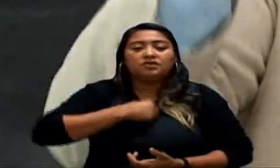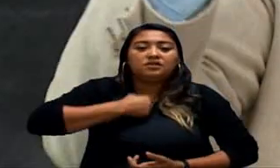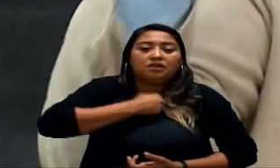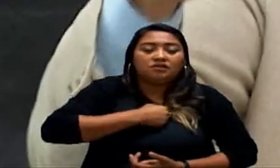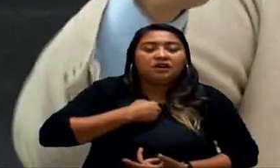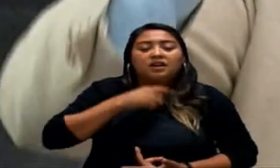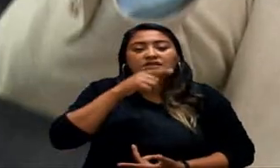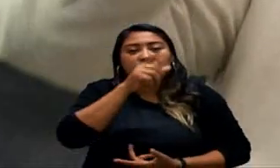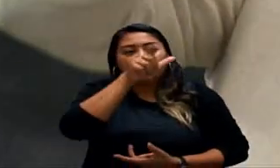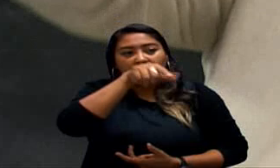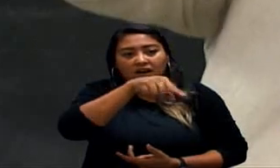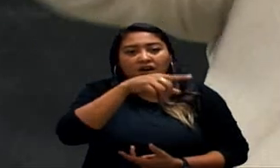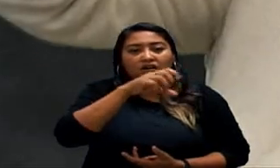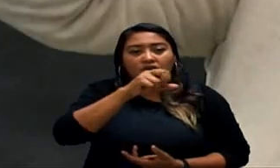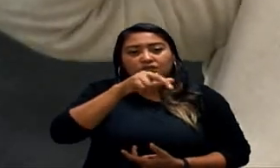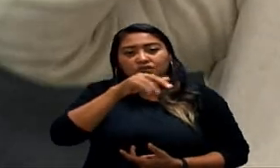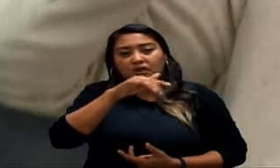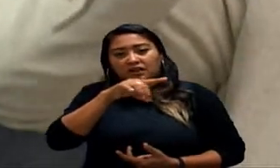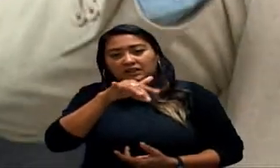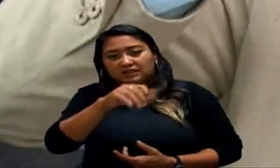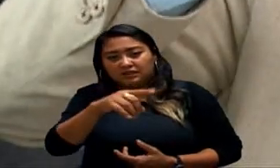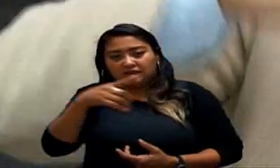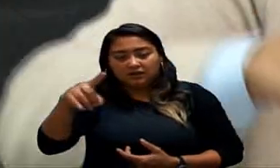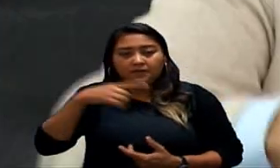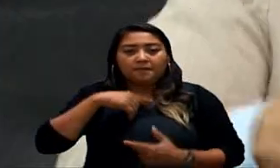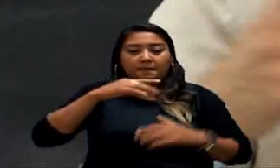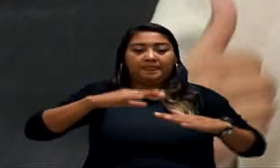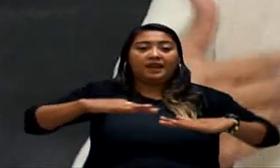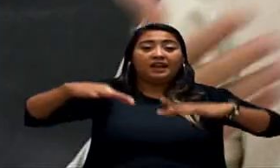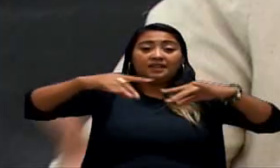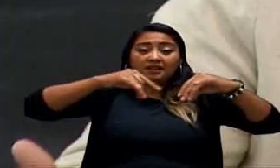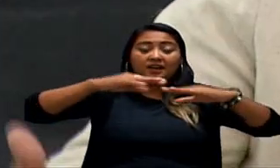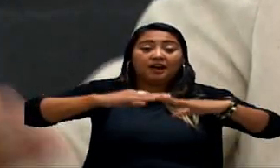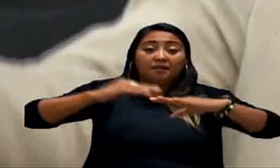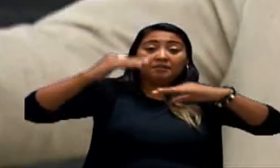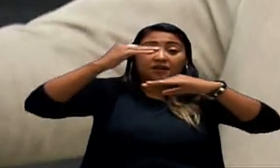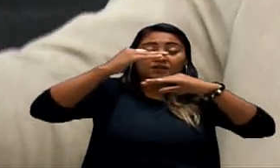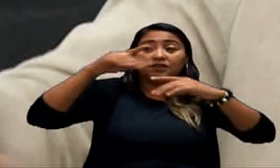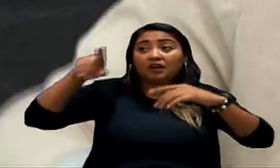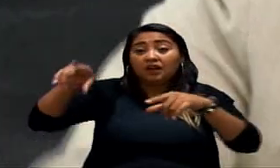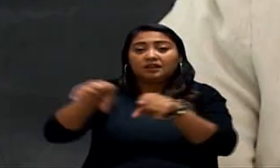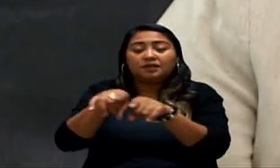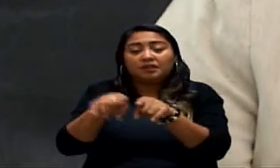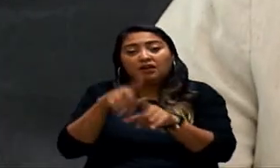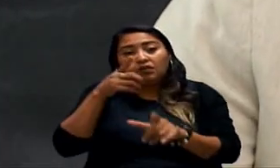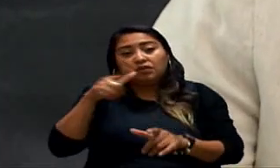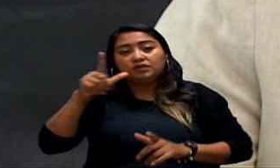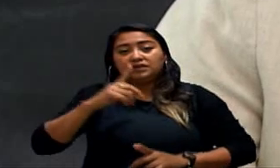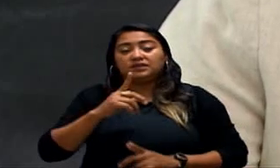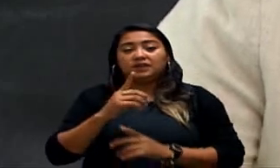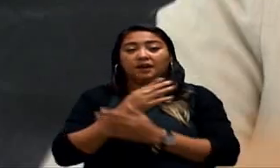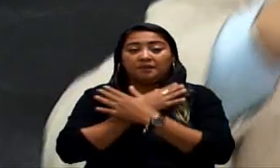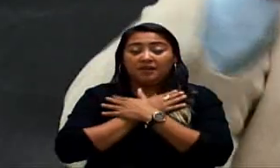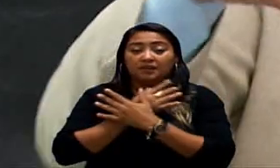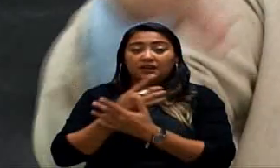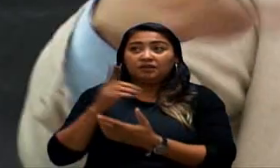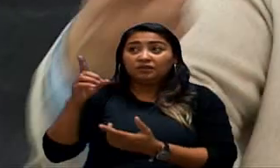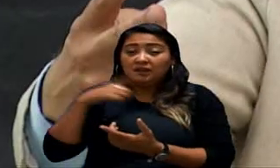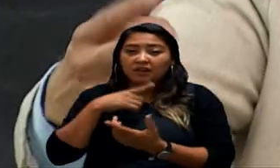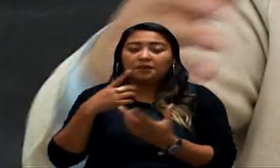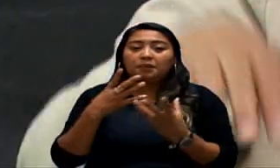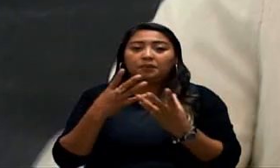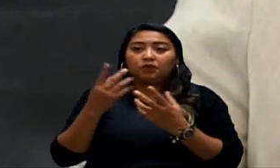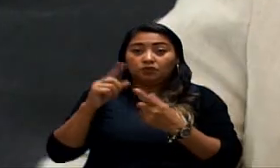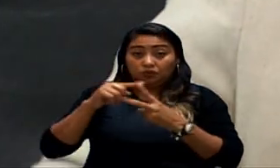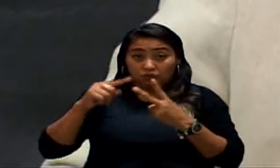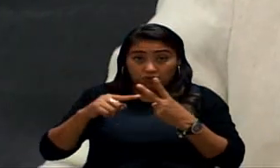Consolação, que são túmulos que são acima do nível da terra, e aqueles que estão no Santo Antônio também, como o da Aparecidinha, os outros lá, todos os